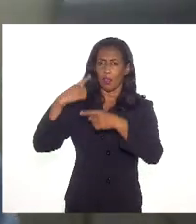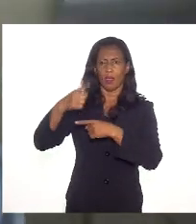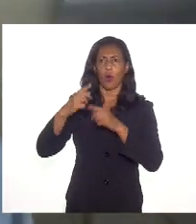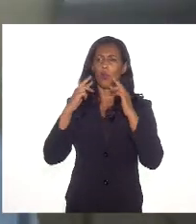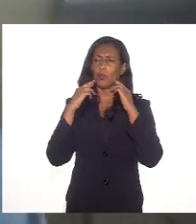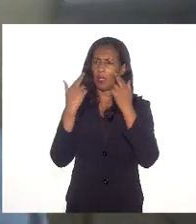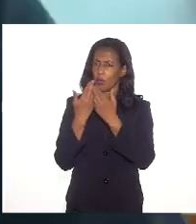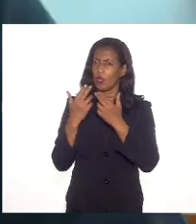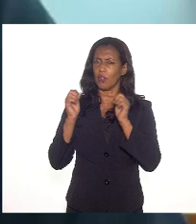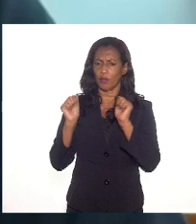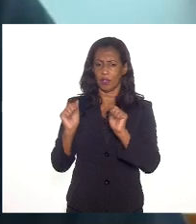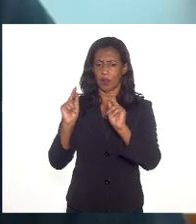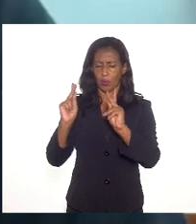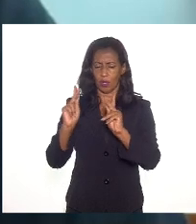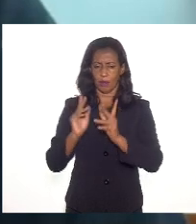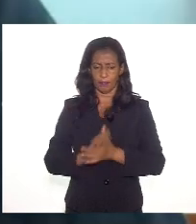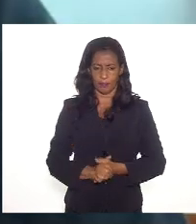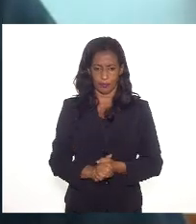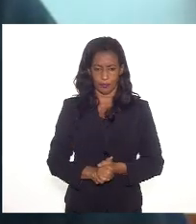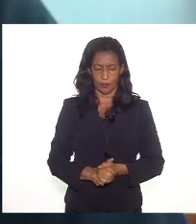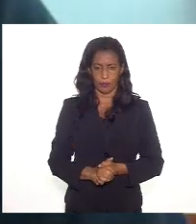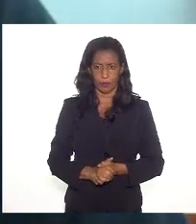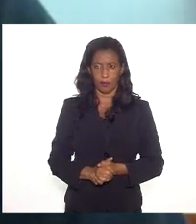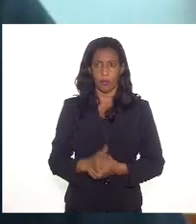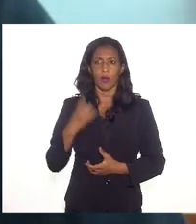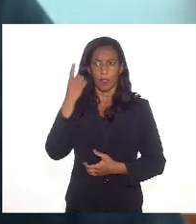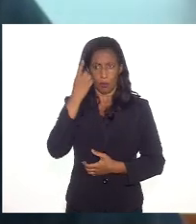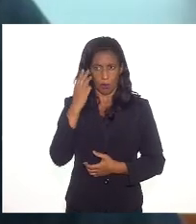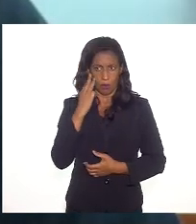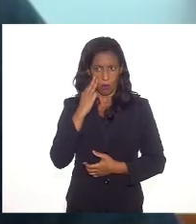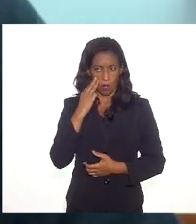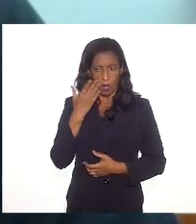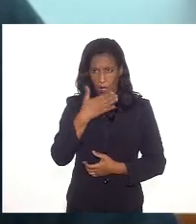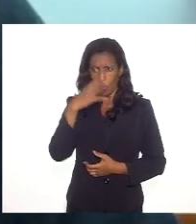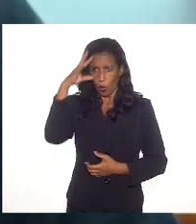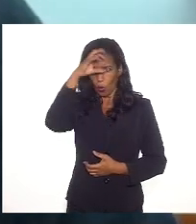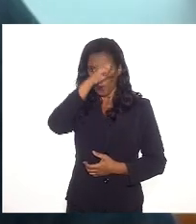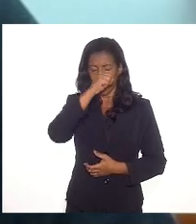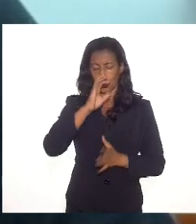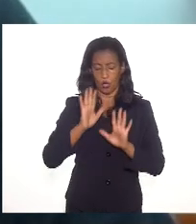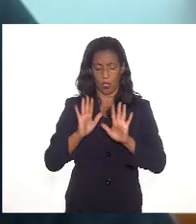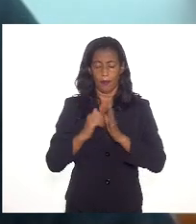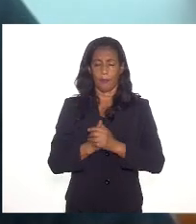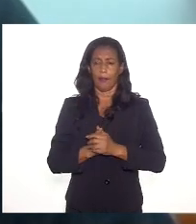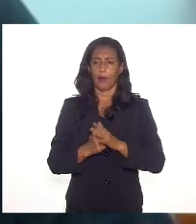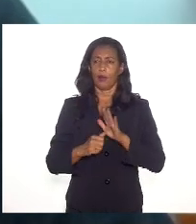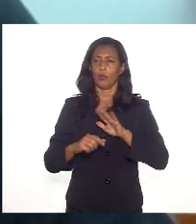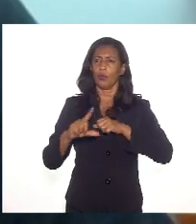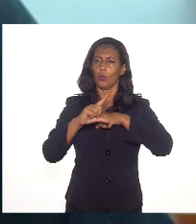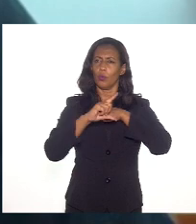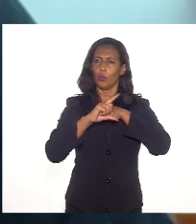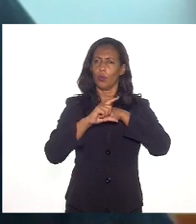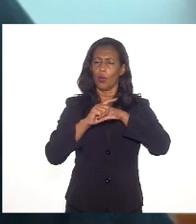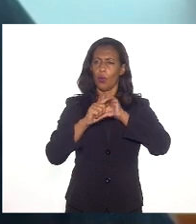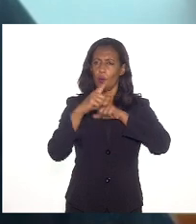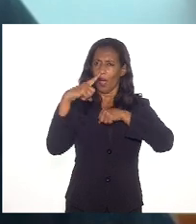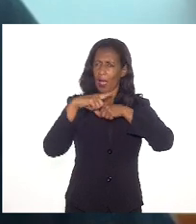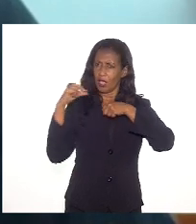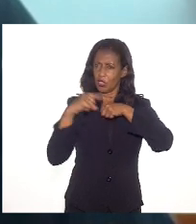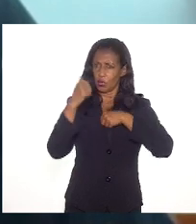feito. Deputado Valdec, eu compreendi o que Vossa Excelência diz, mas assim, no artigo 12, ele fala lá no